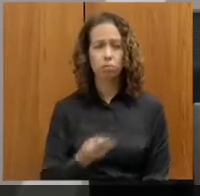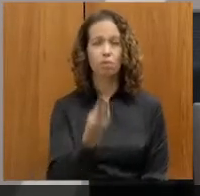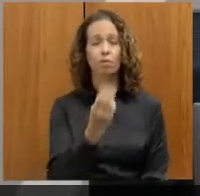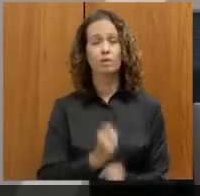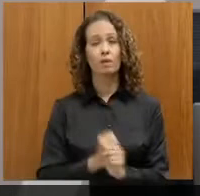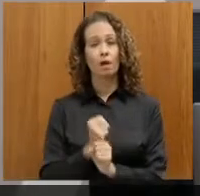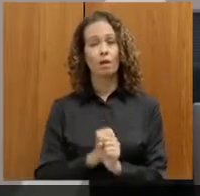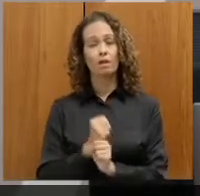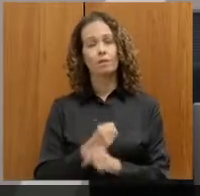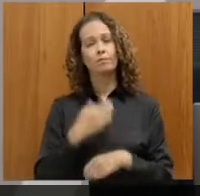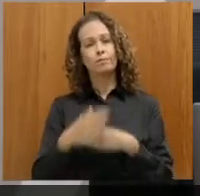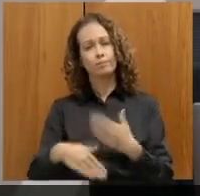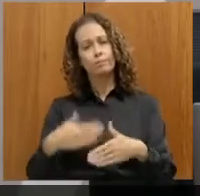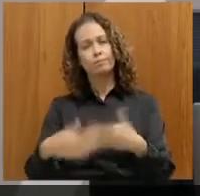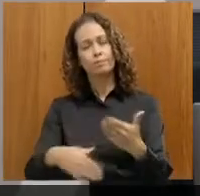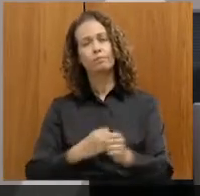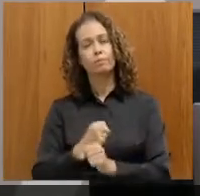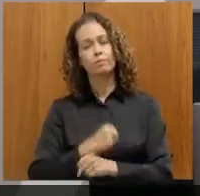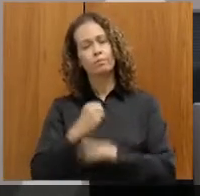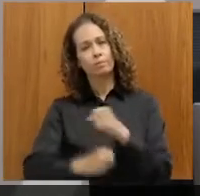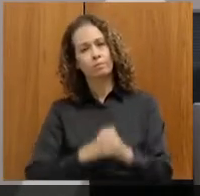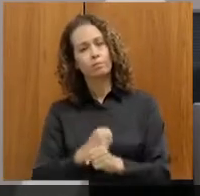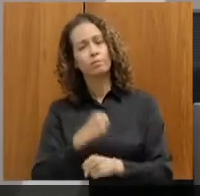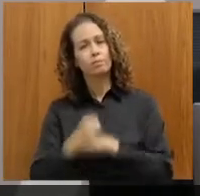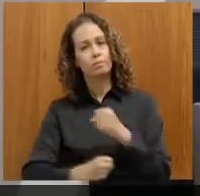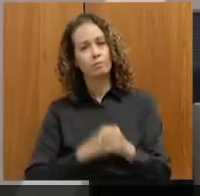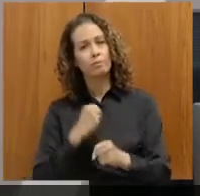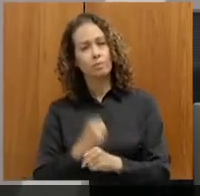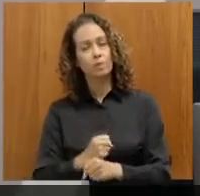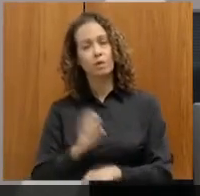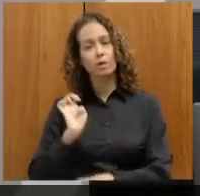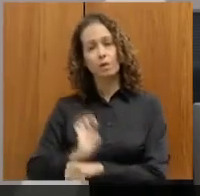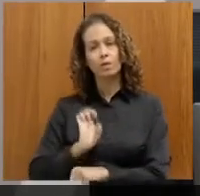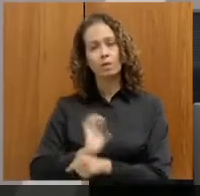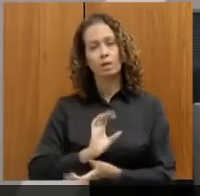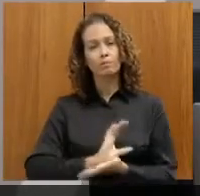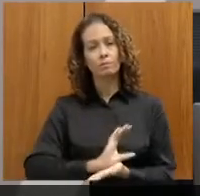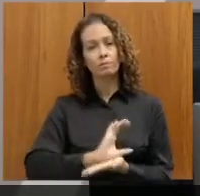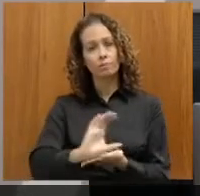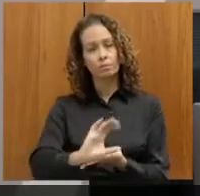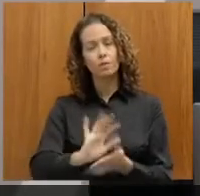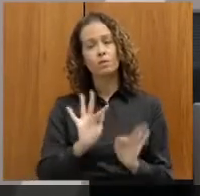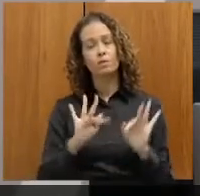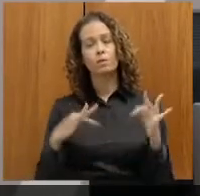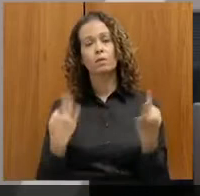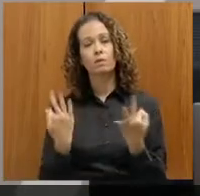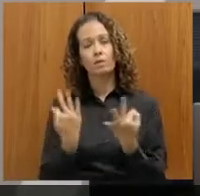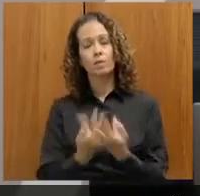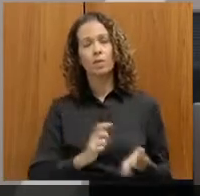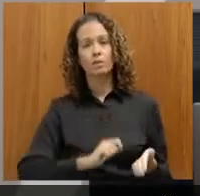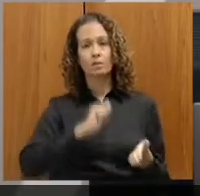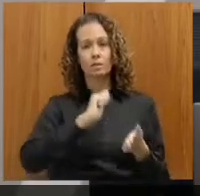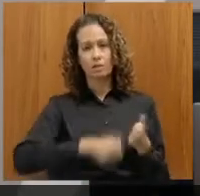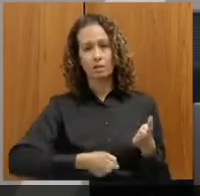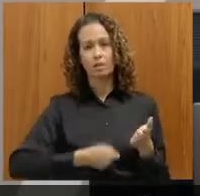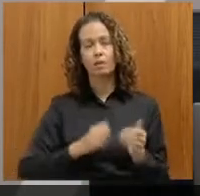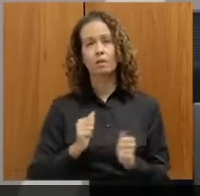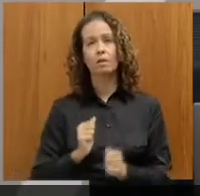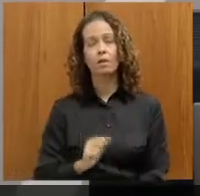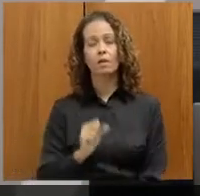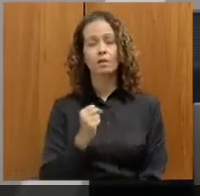que o estado Repassa de recurso com critério de famílias inscritas no cadúnico para